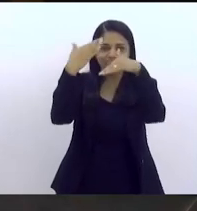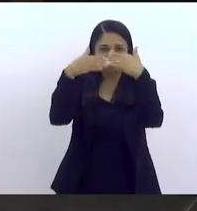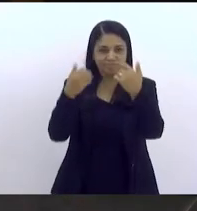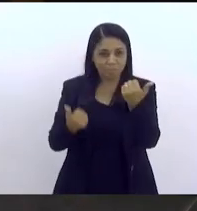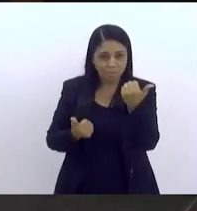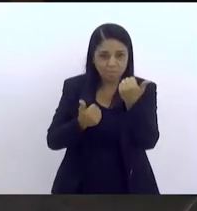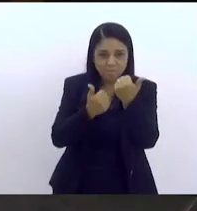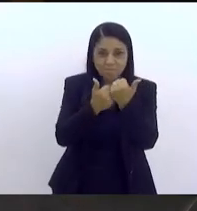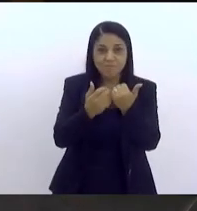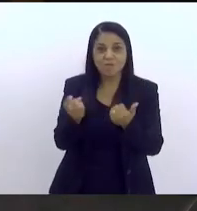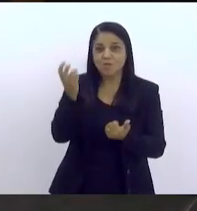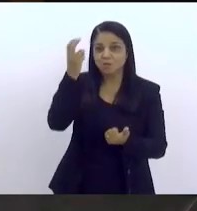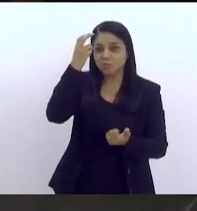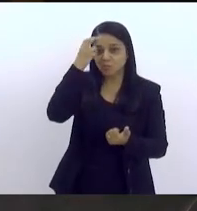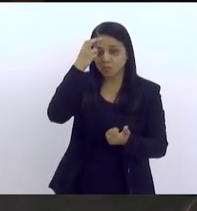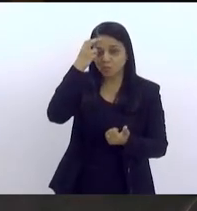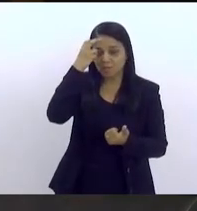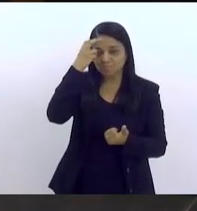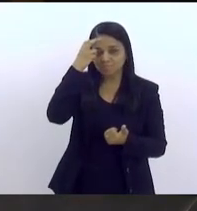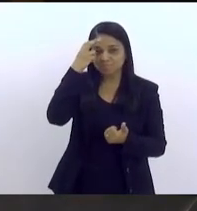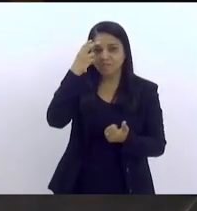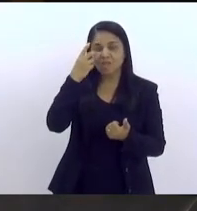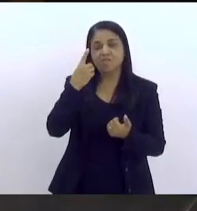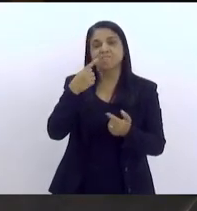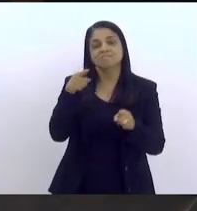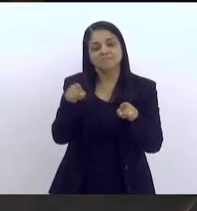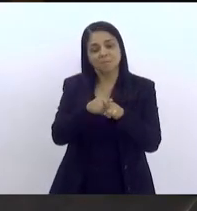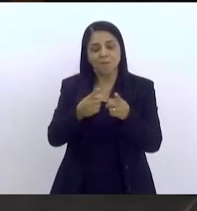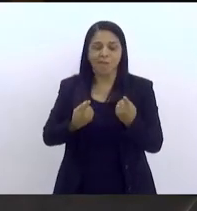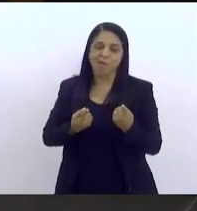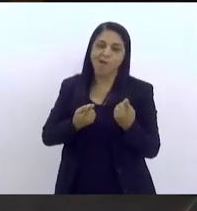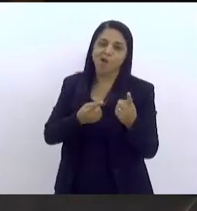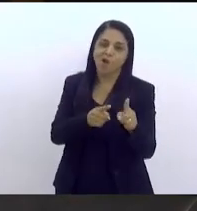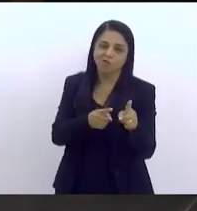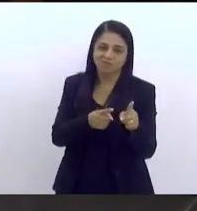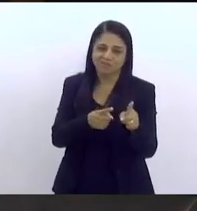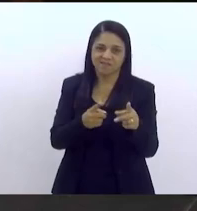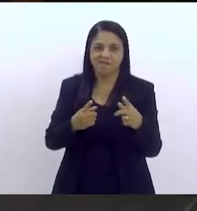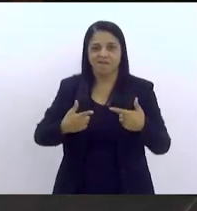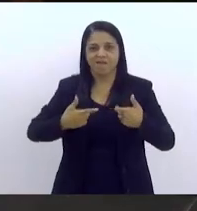trabalha também contra a guerra